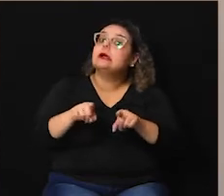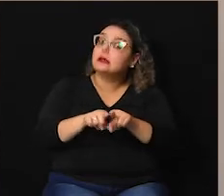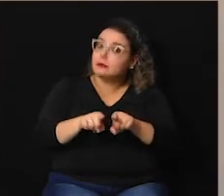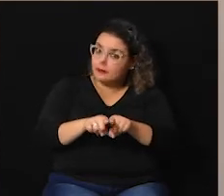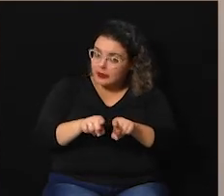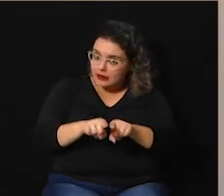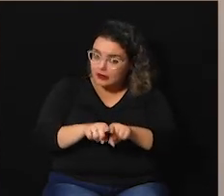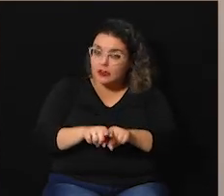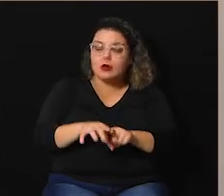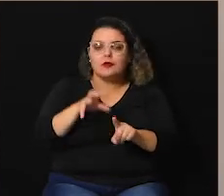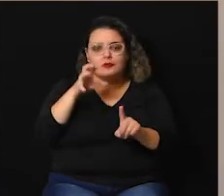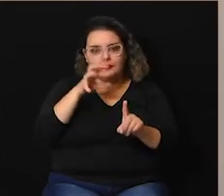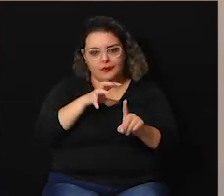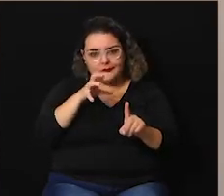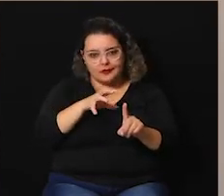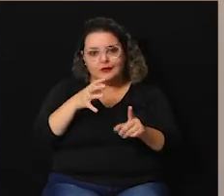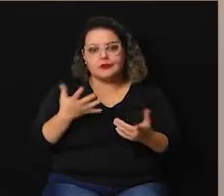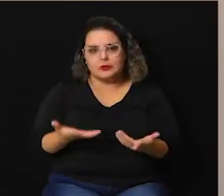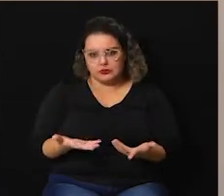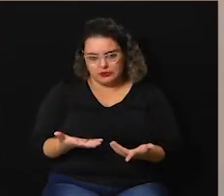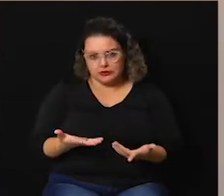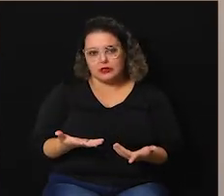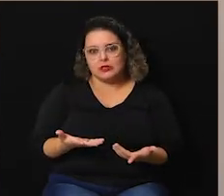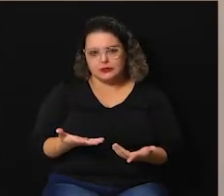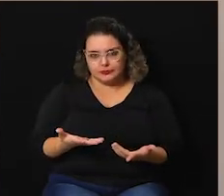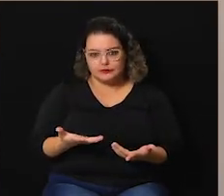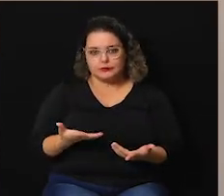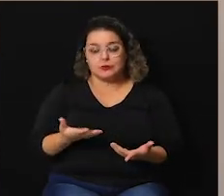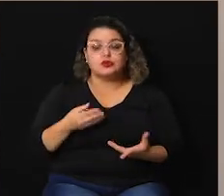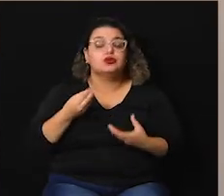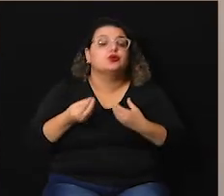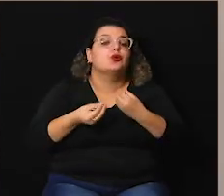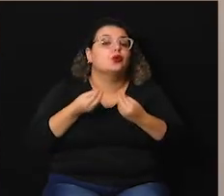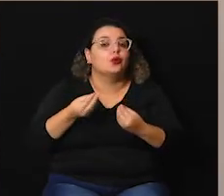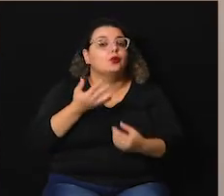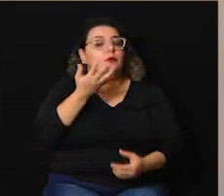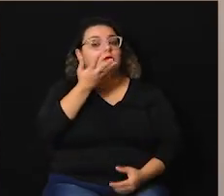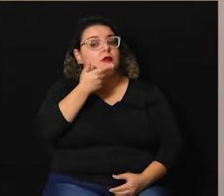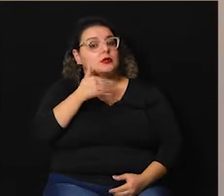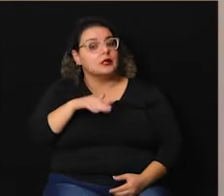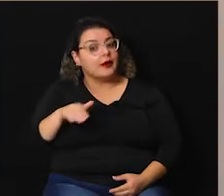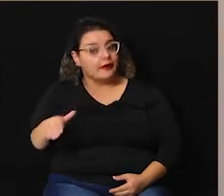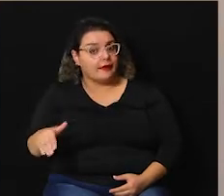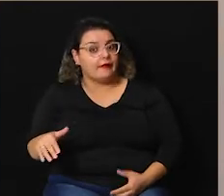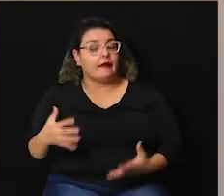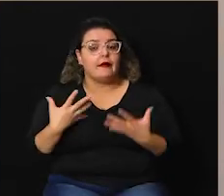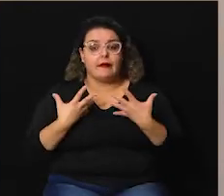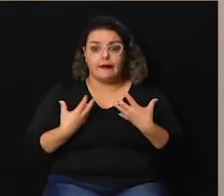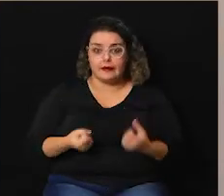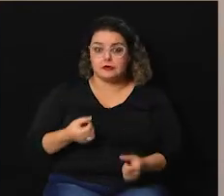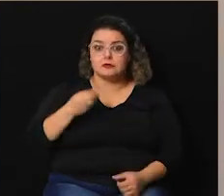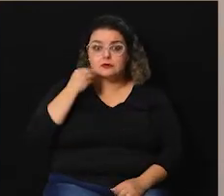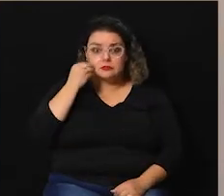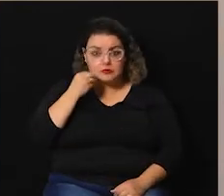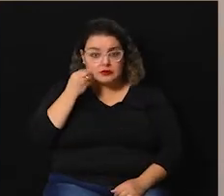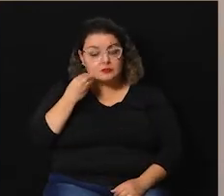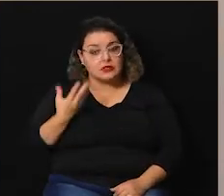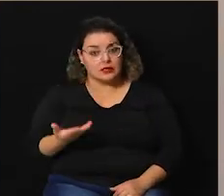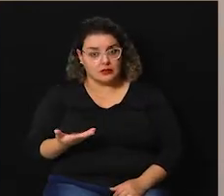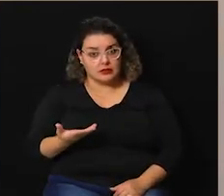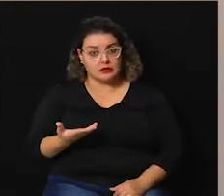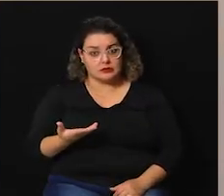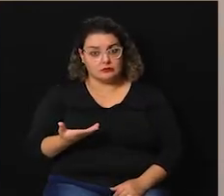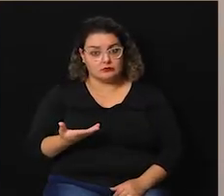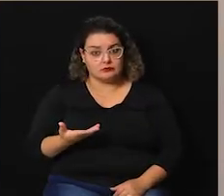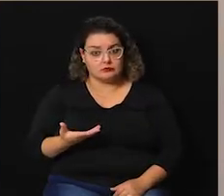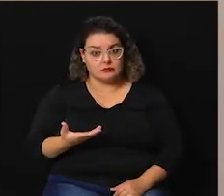também influenciar e ser determinante, muitas vezes, de como a criança recebe aquela experiência. Né?